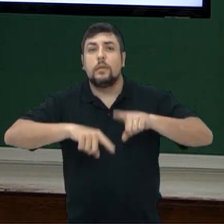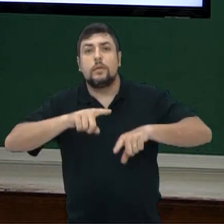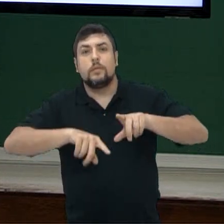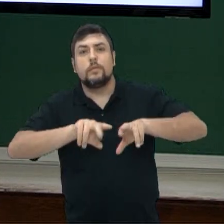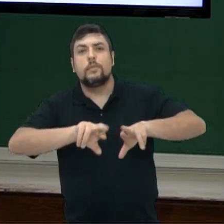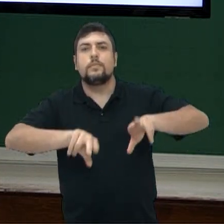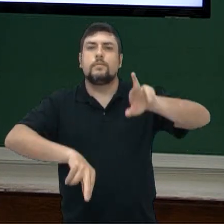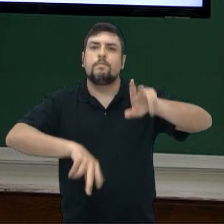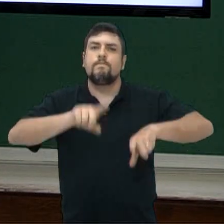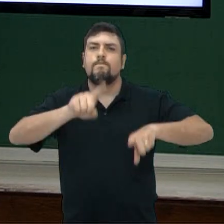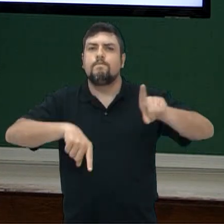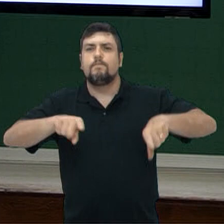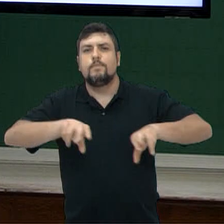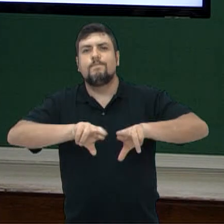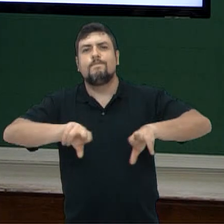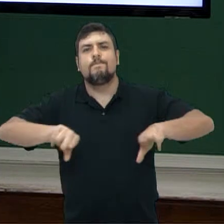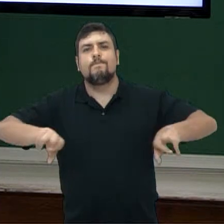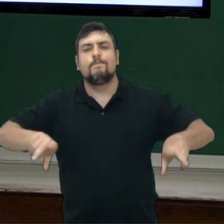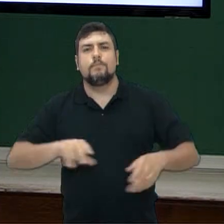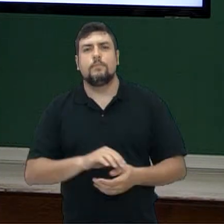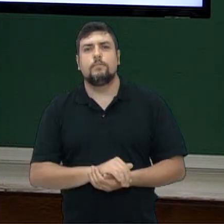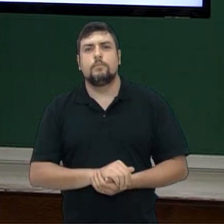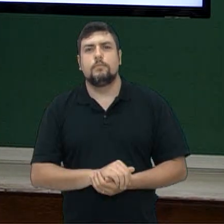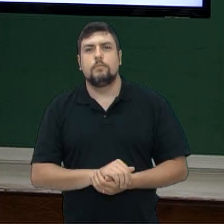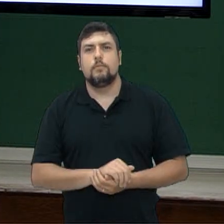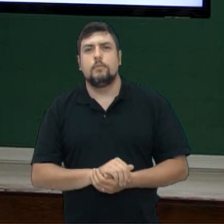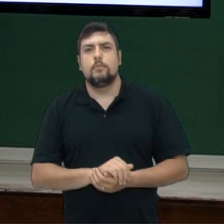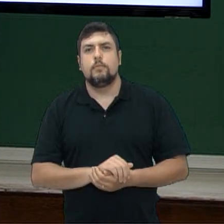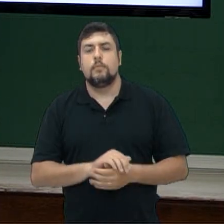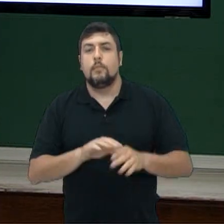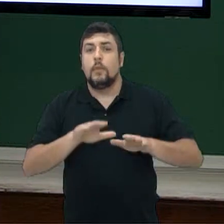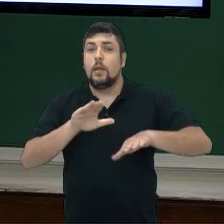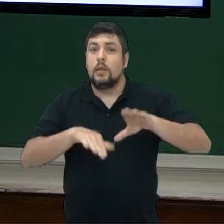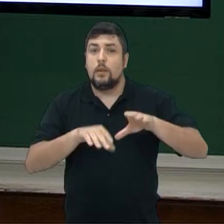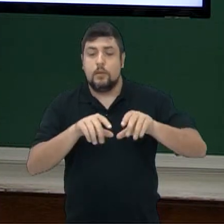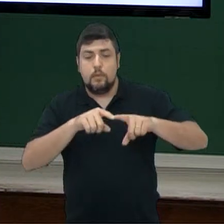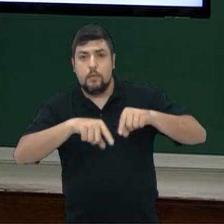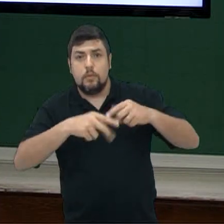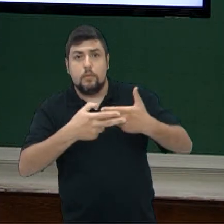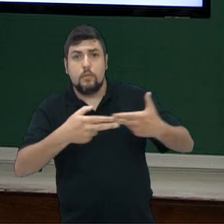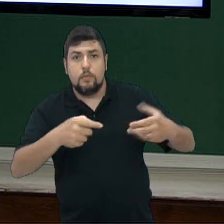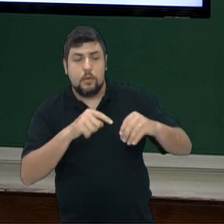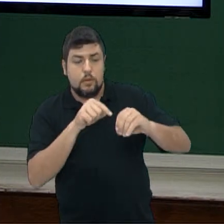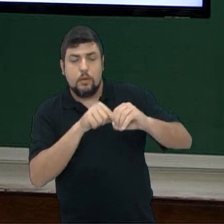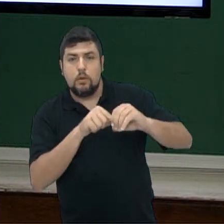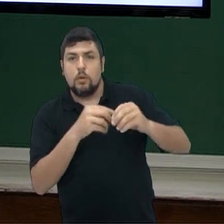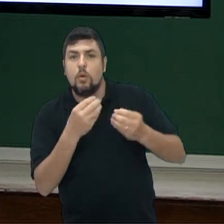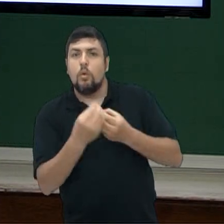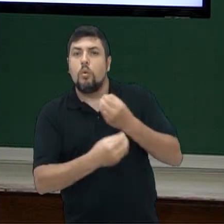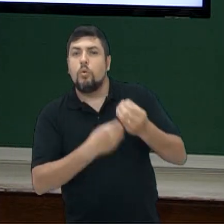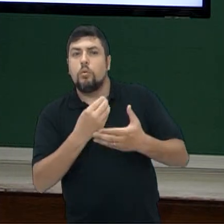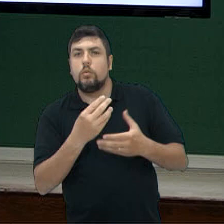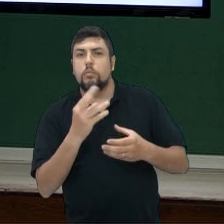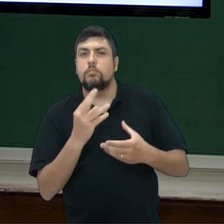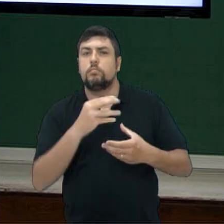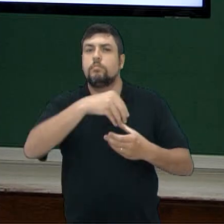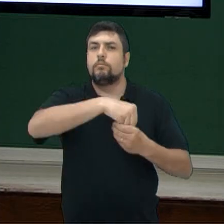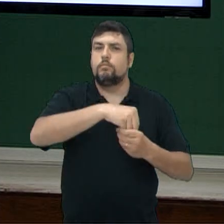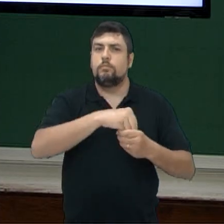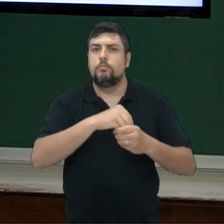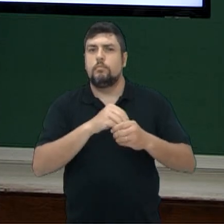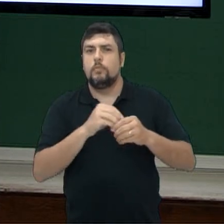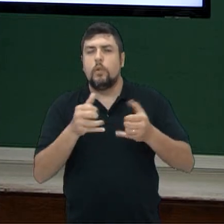material tem isso aí não varia, varia de acordo com a composição do material. Então não depende nem do comprimento, nem da